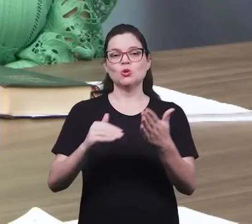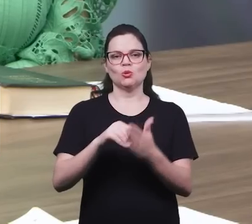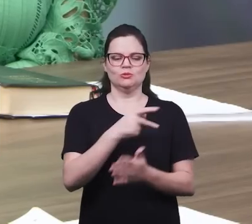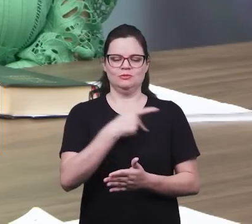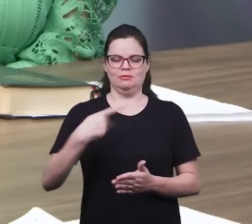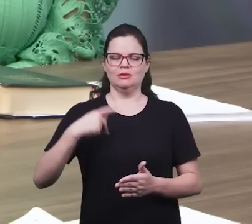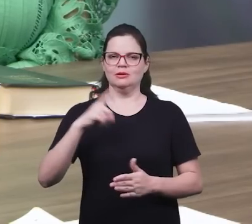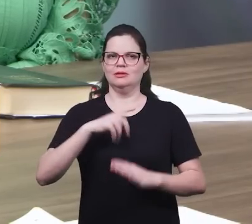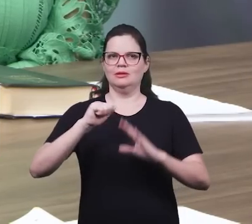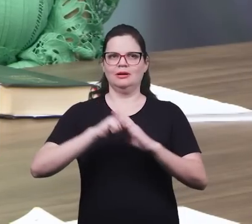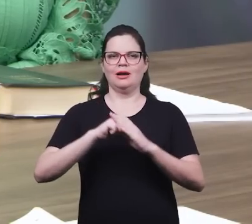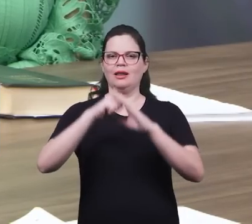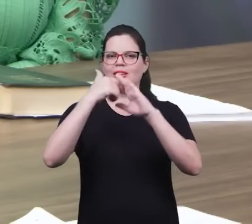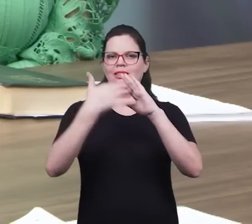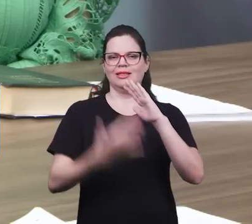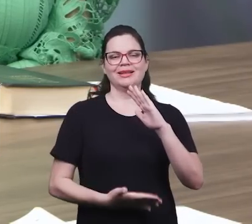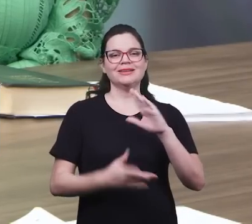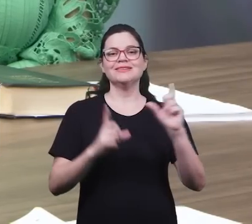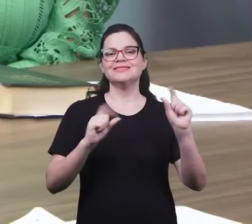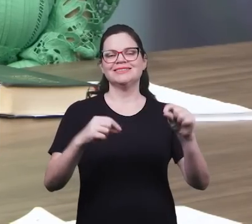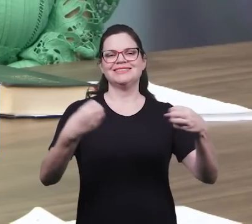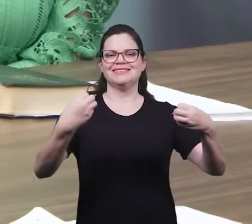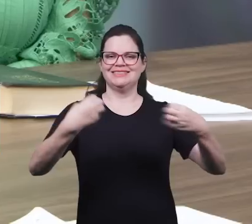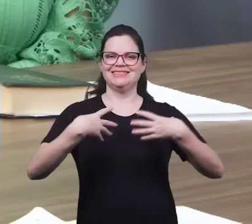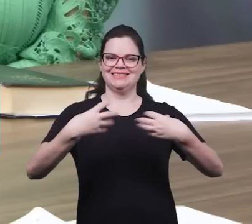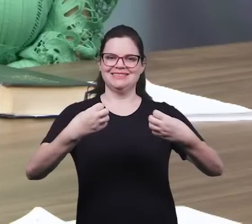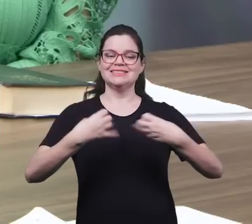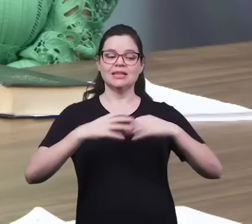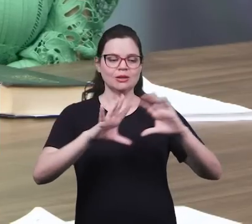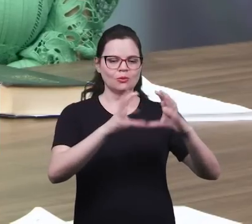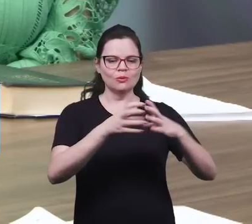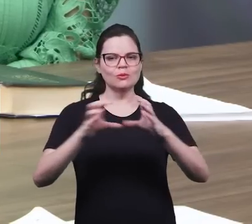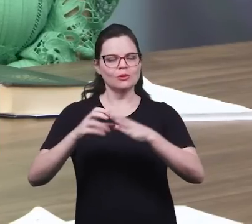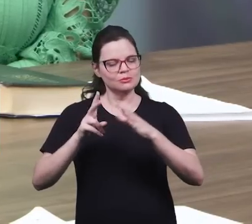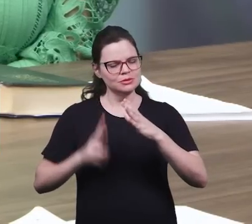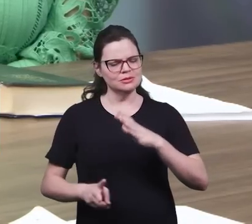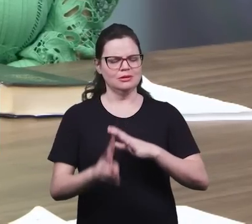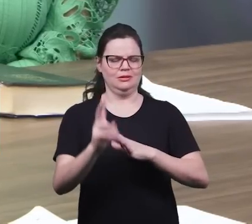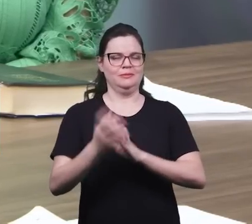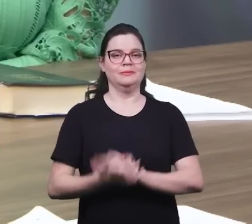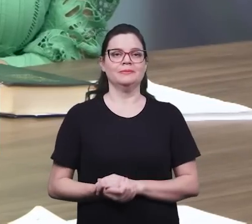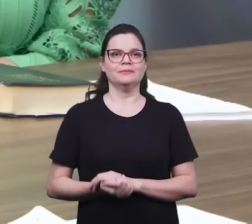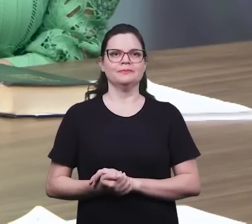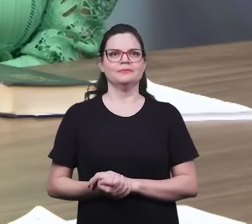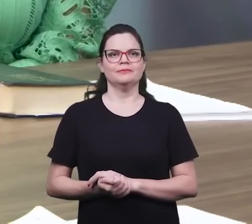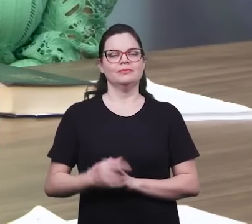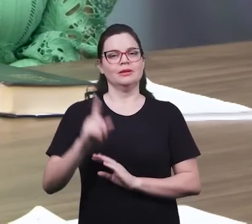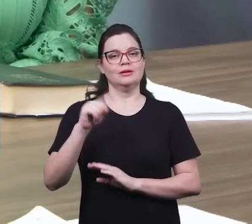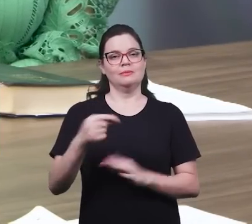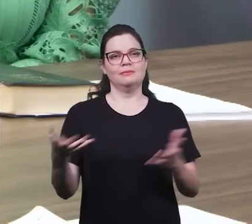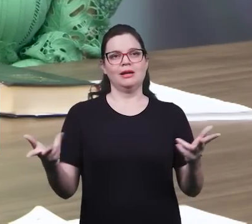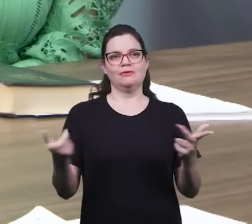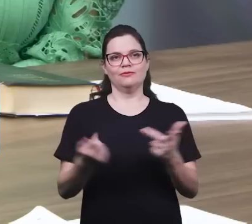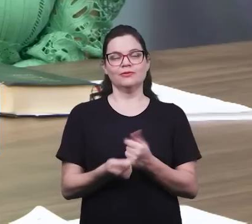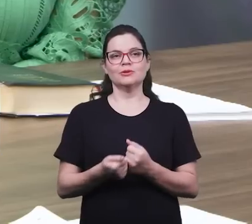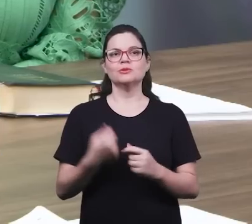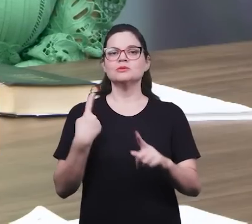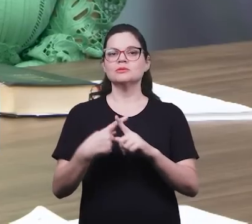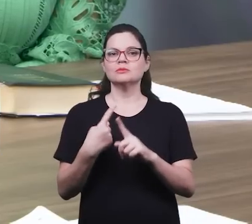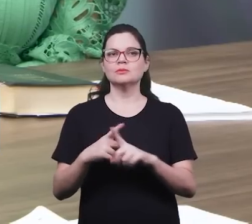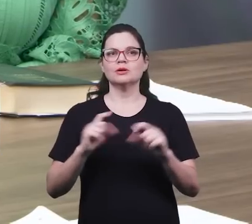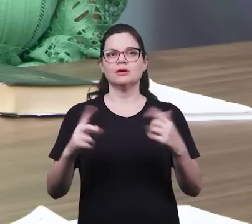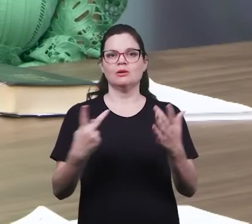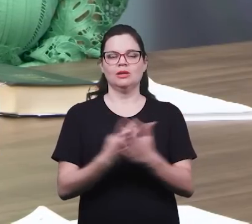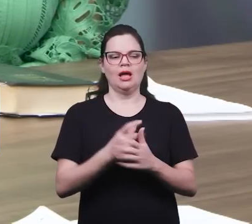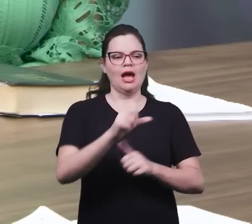têm uma característica que ensina o grupo, né, a ovelha. E isso é maravilhoso, porque a